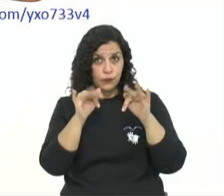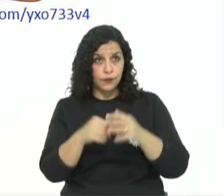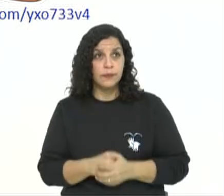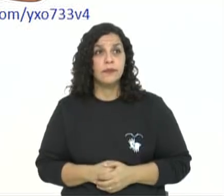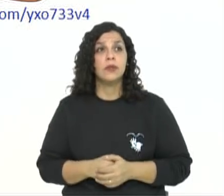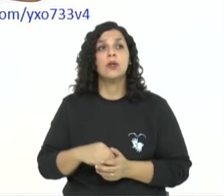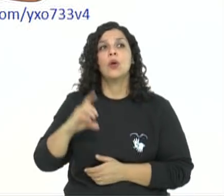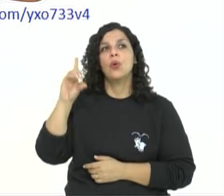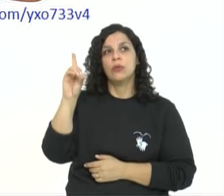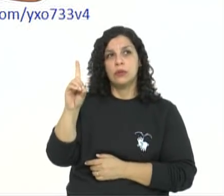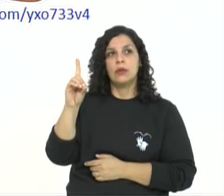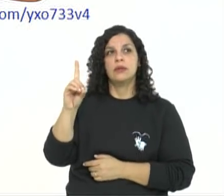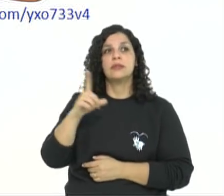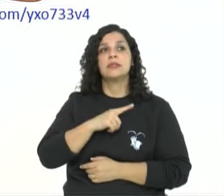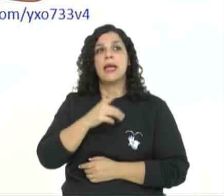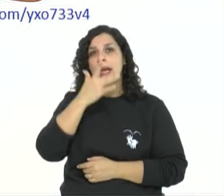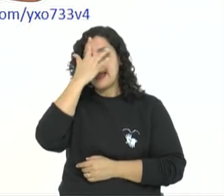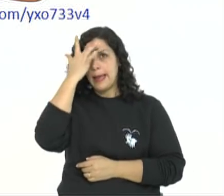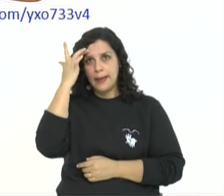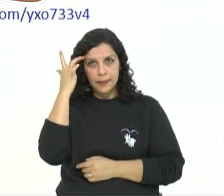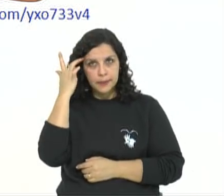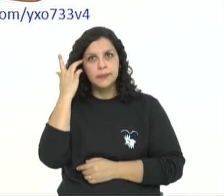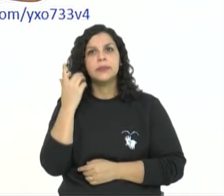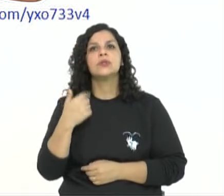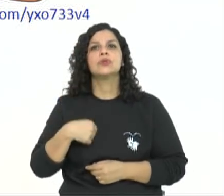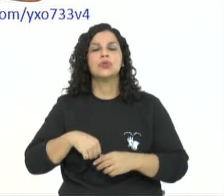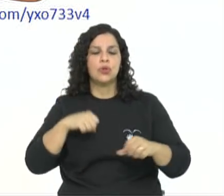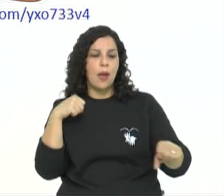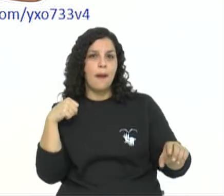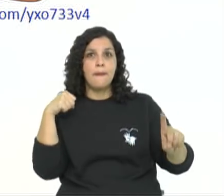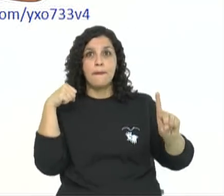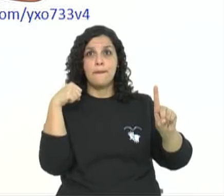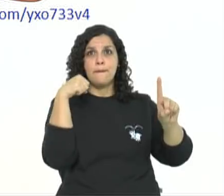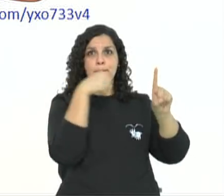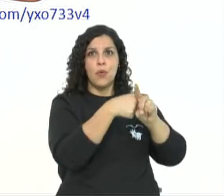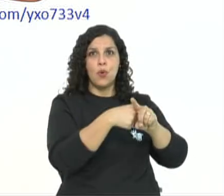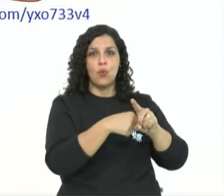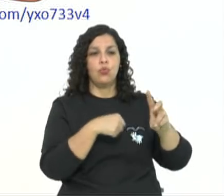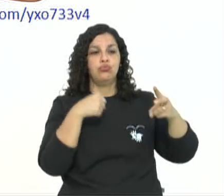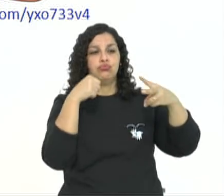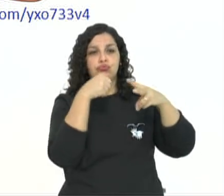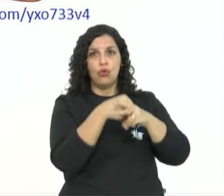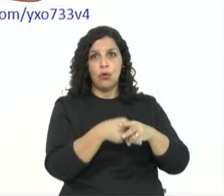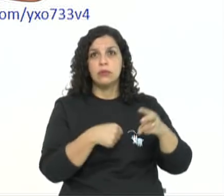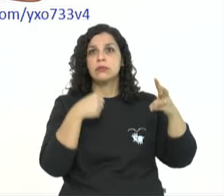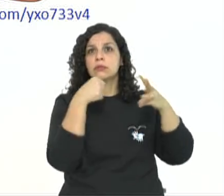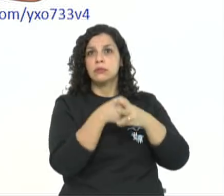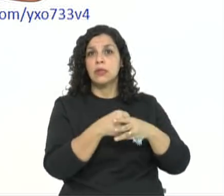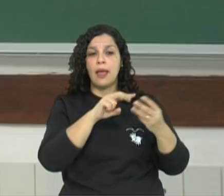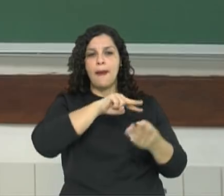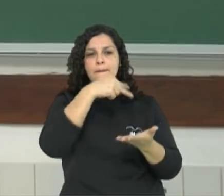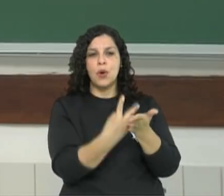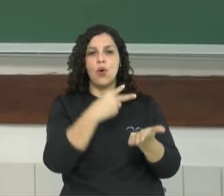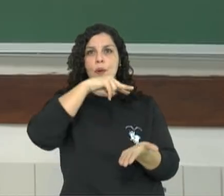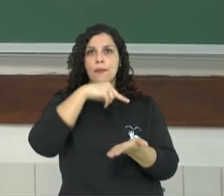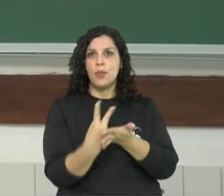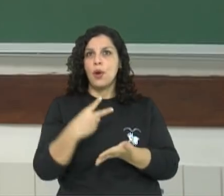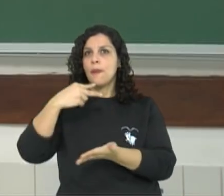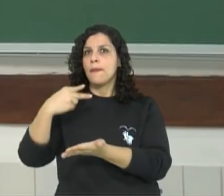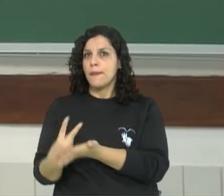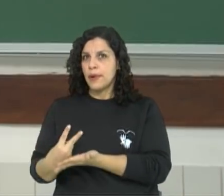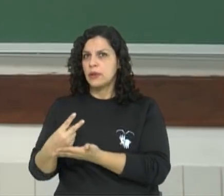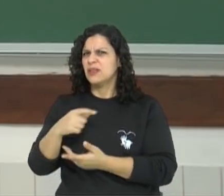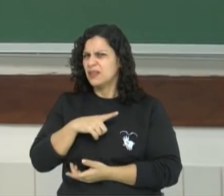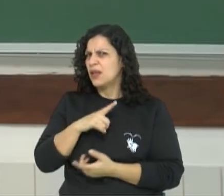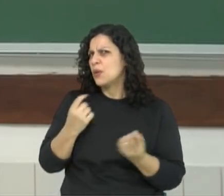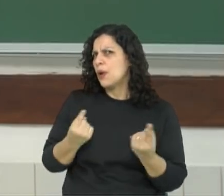Ou alternativa D, se um dos lutadores sofrer 3 quedas no mesmo round. Então,